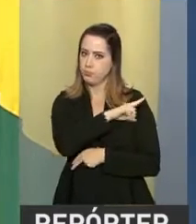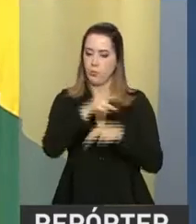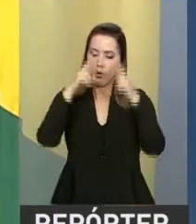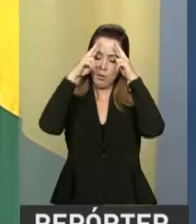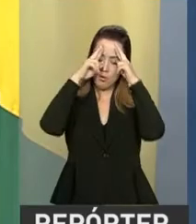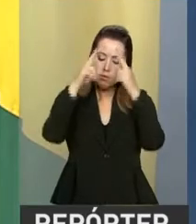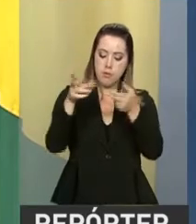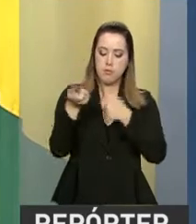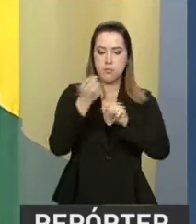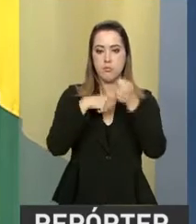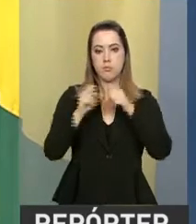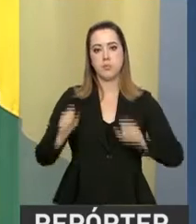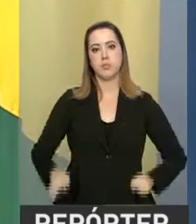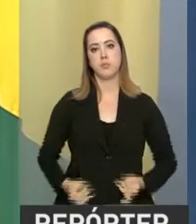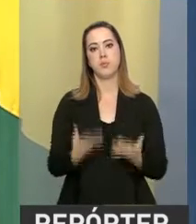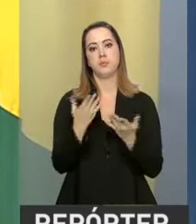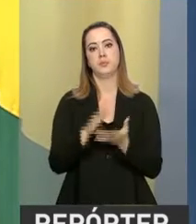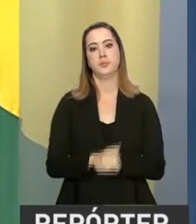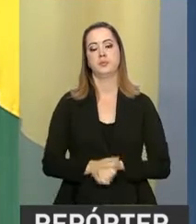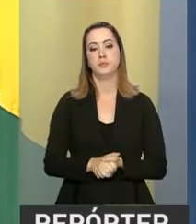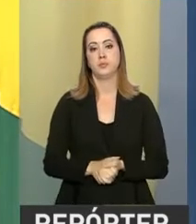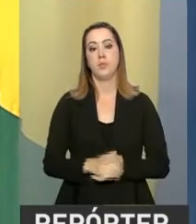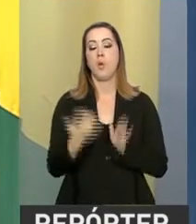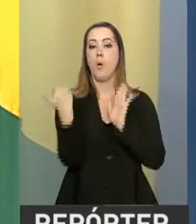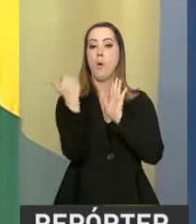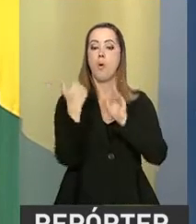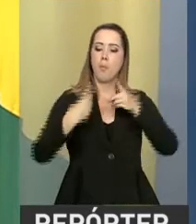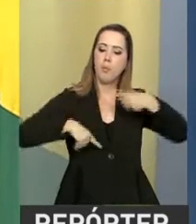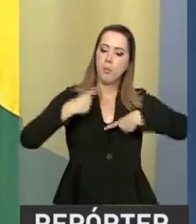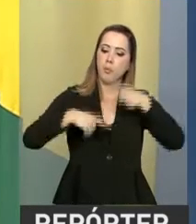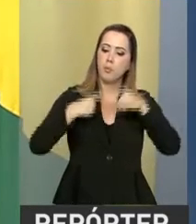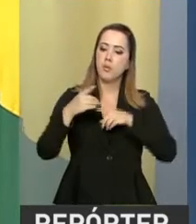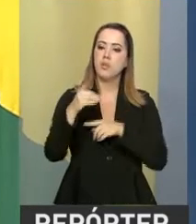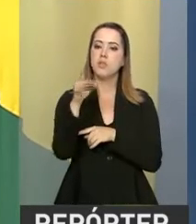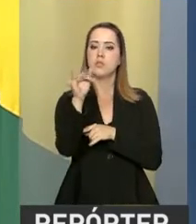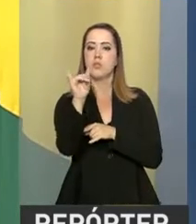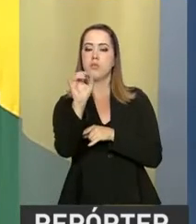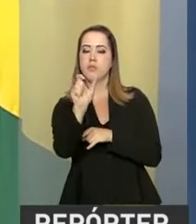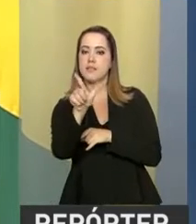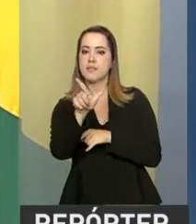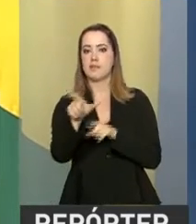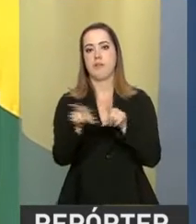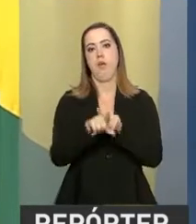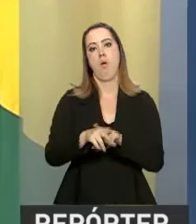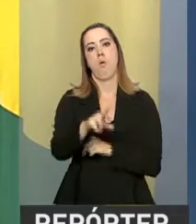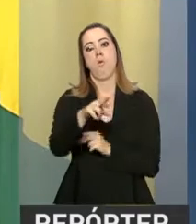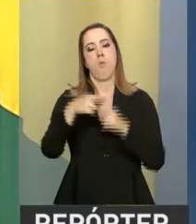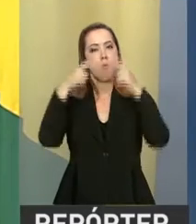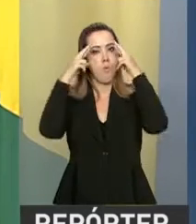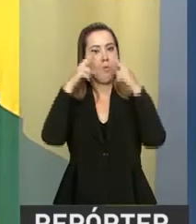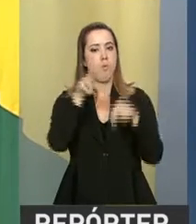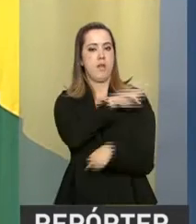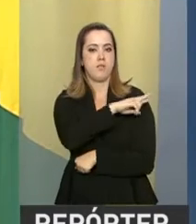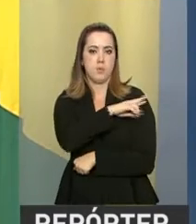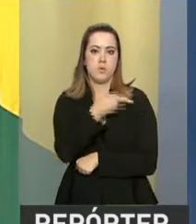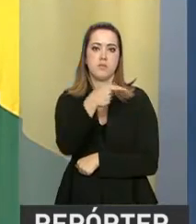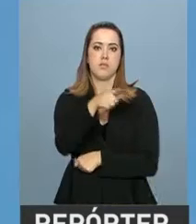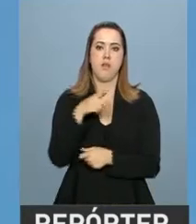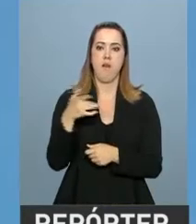fracos sem uma política fiscal responsável a saúde não tem viabilidade